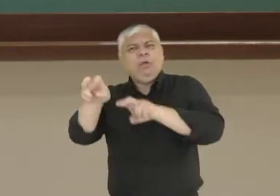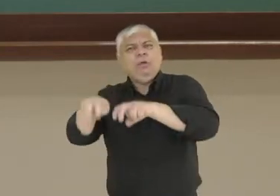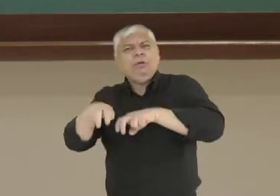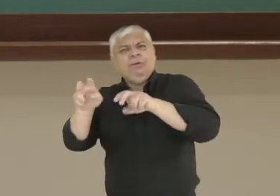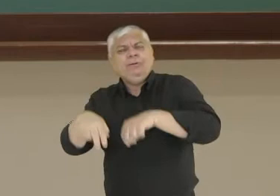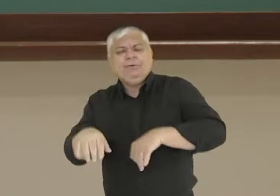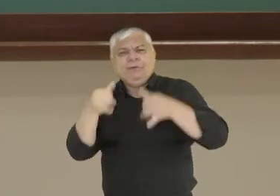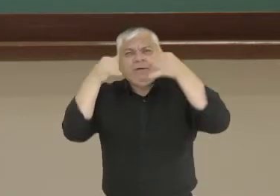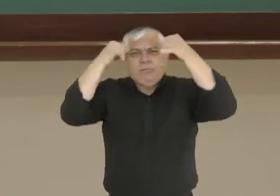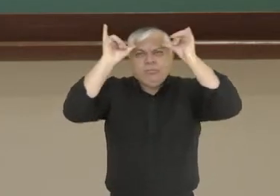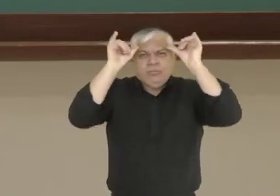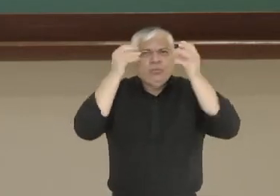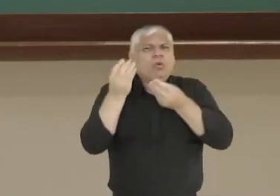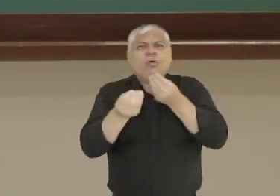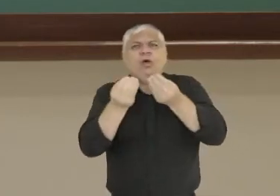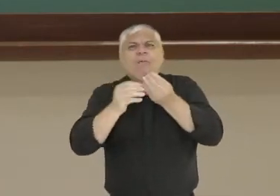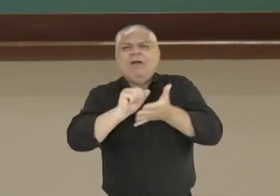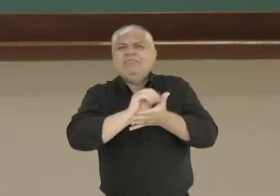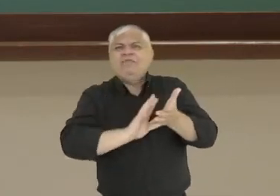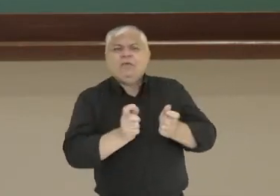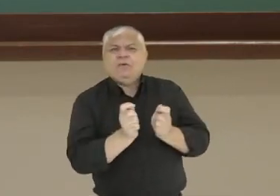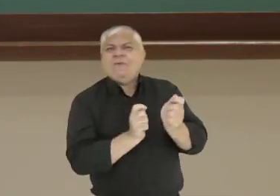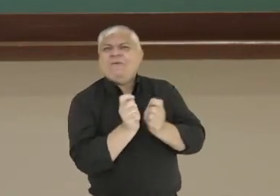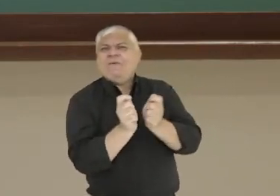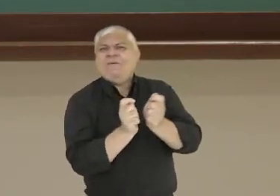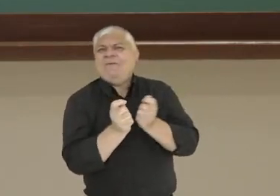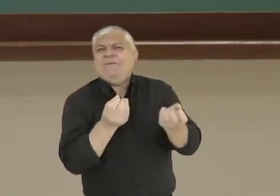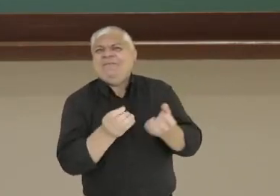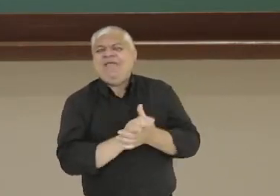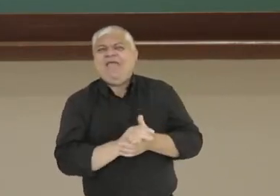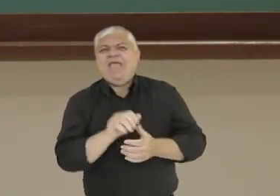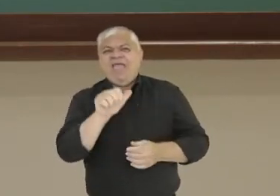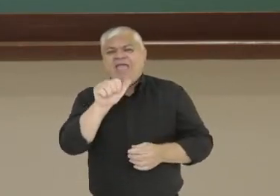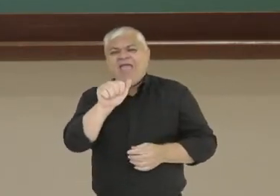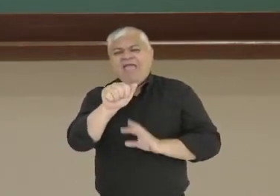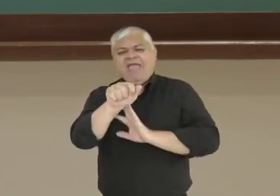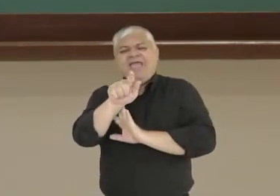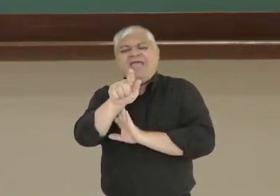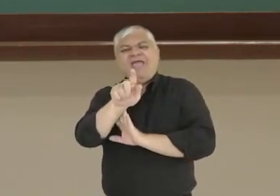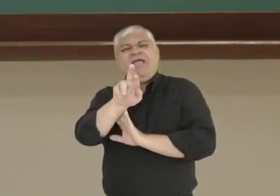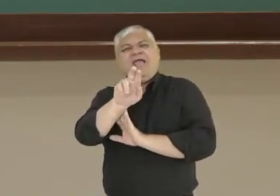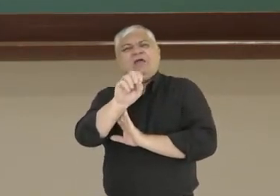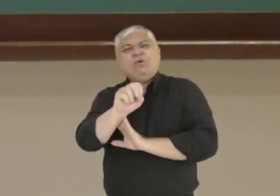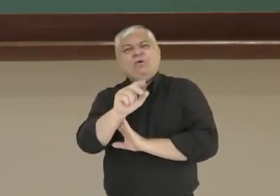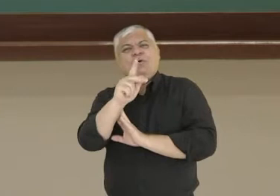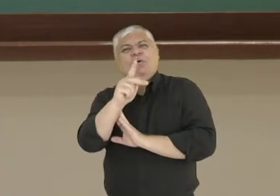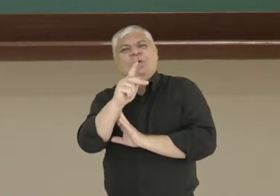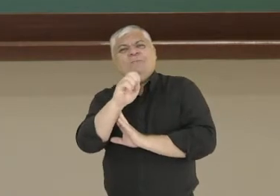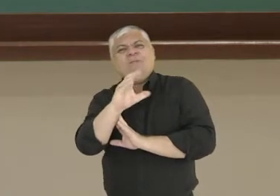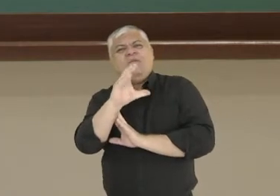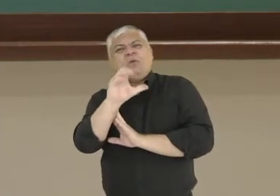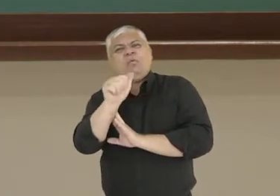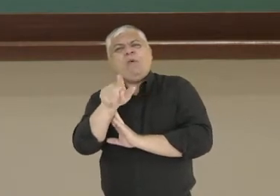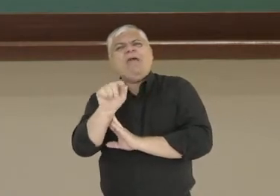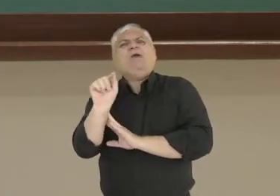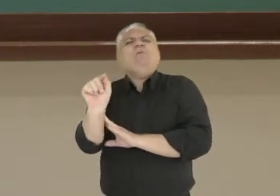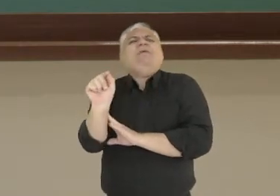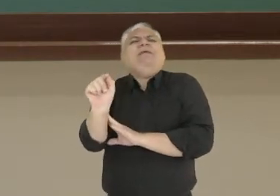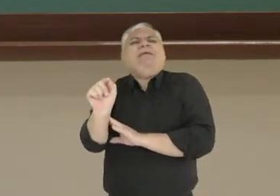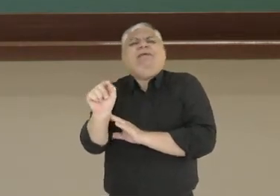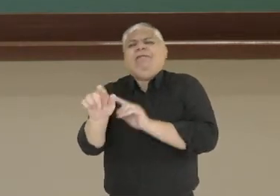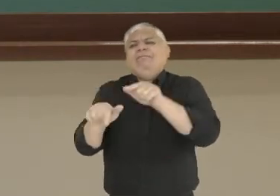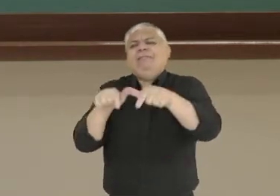econômica é que atividades na verdade quando eu falo agropecuário que envolve que tipo de atividade